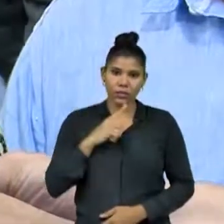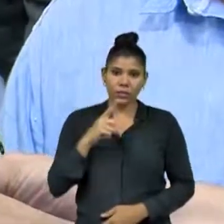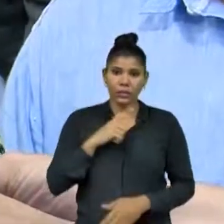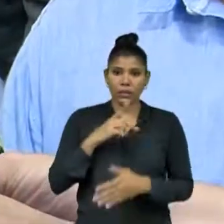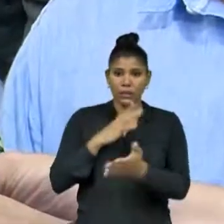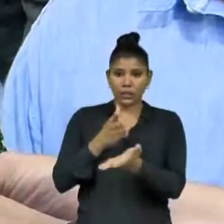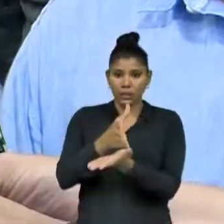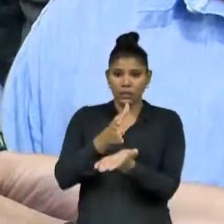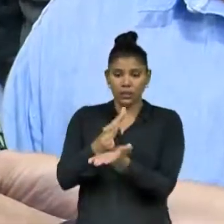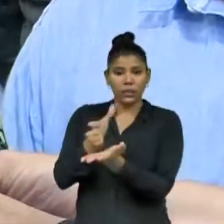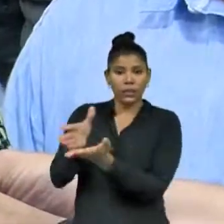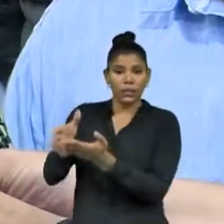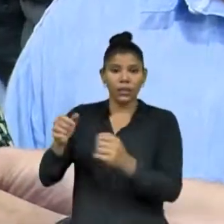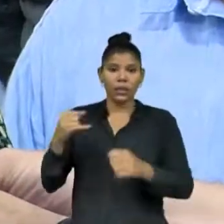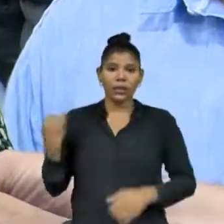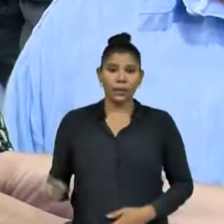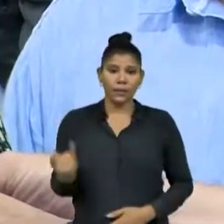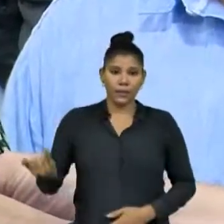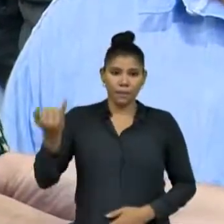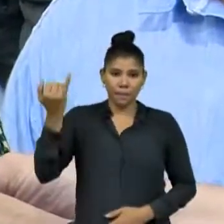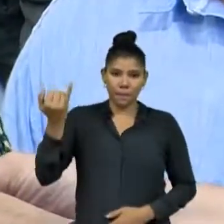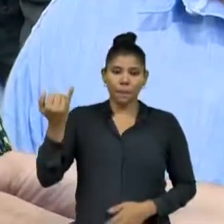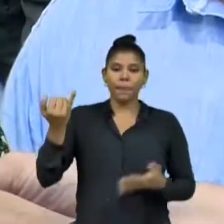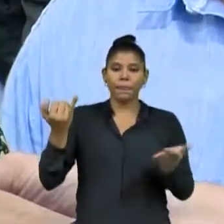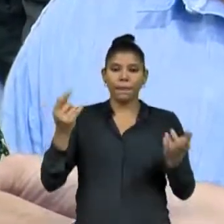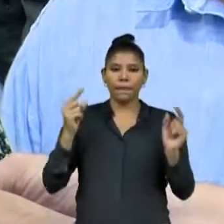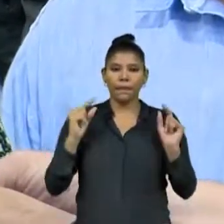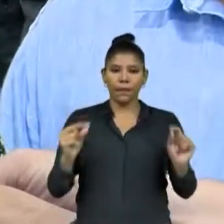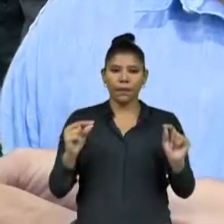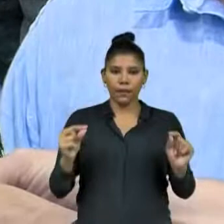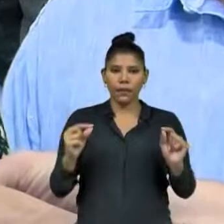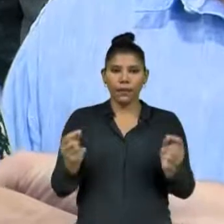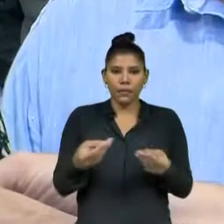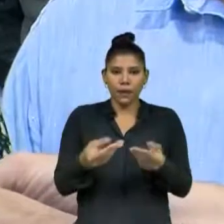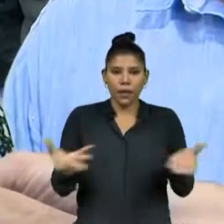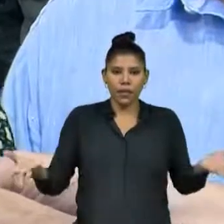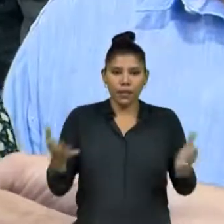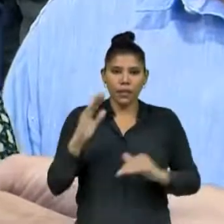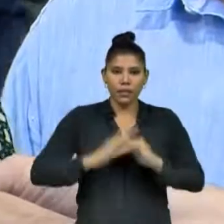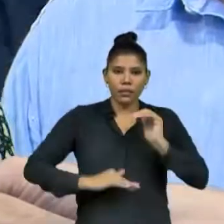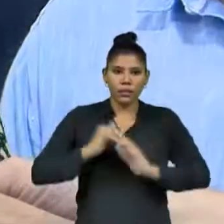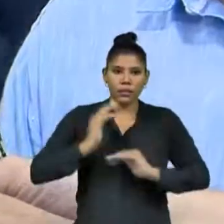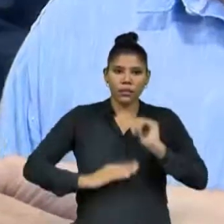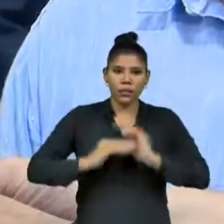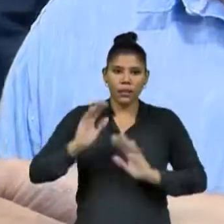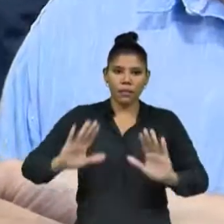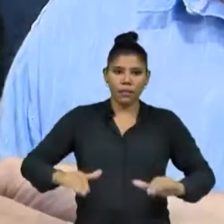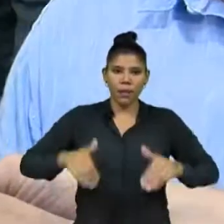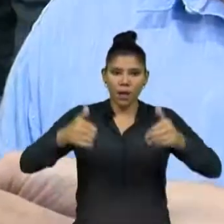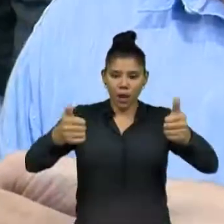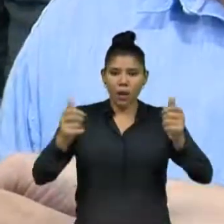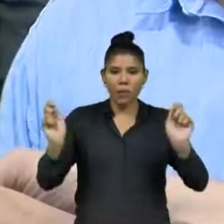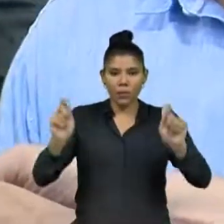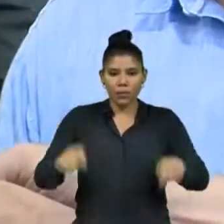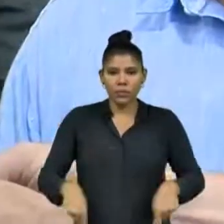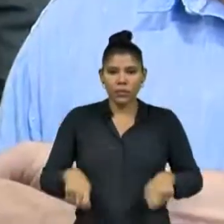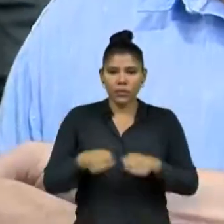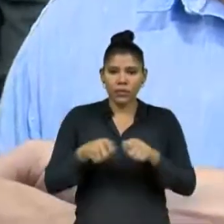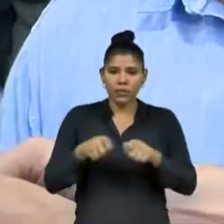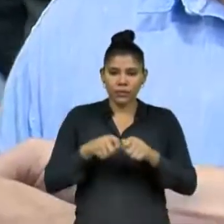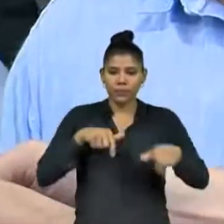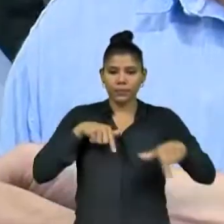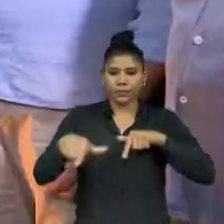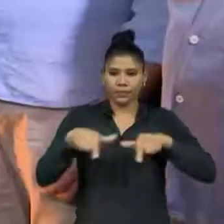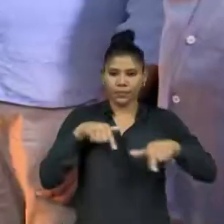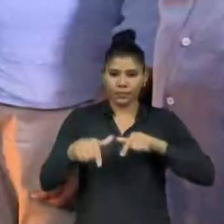são importantes para dar aos profissionais a melhor condição de desempenhar esse trabalho tão desafiador, tão importante